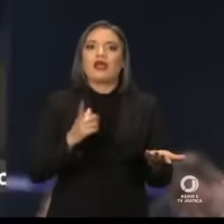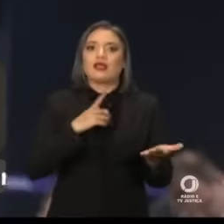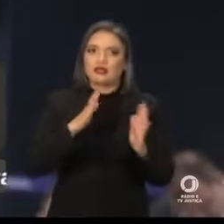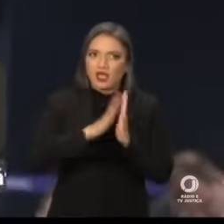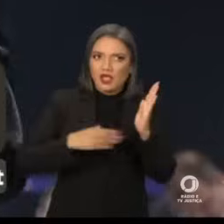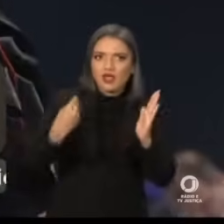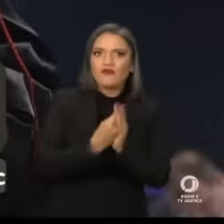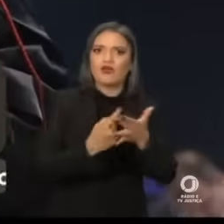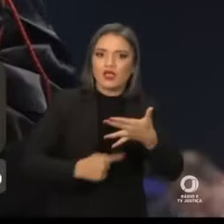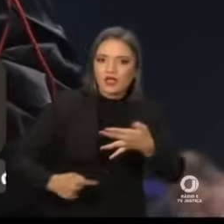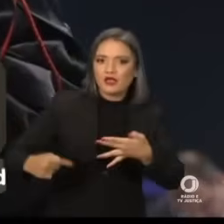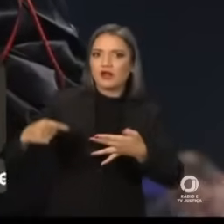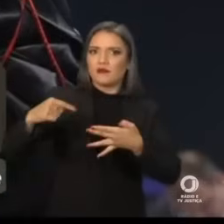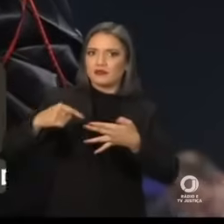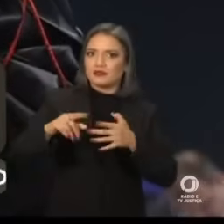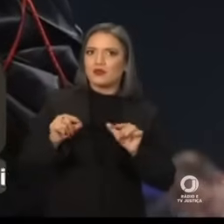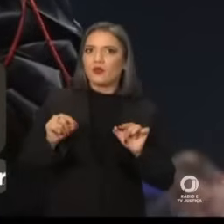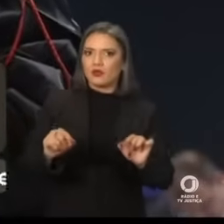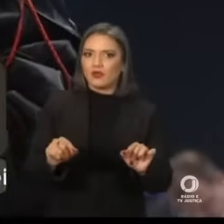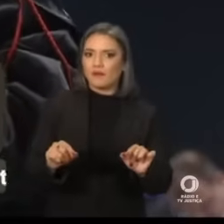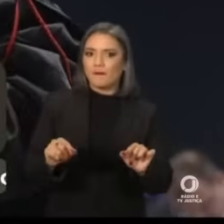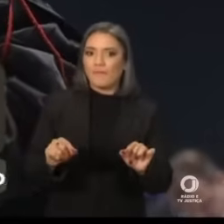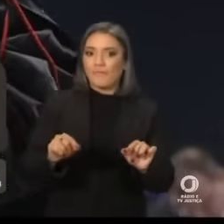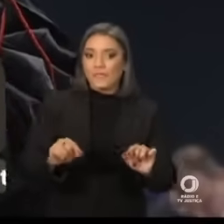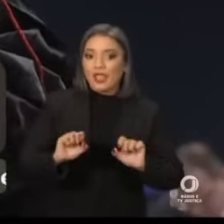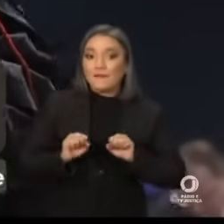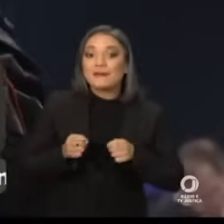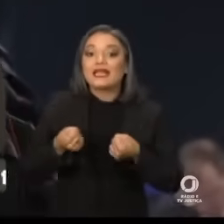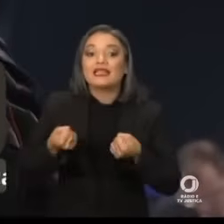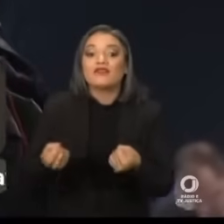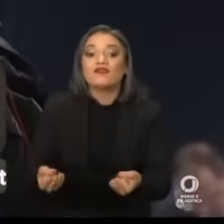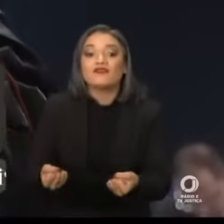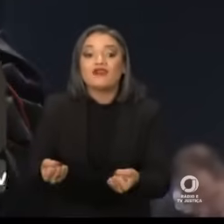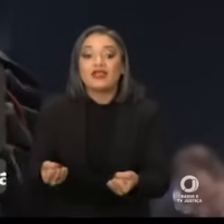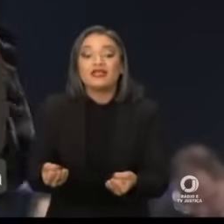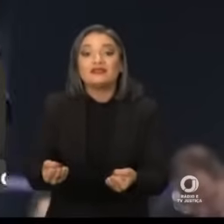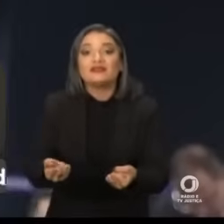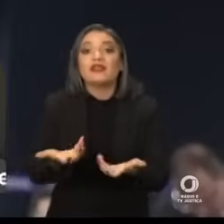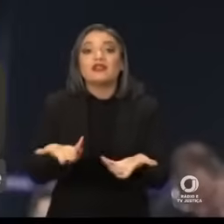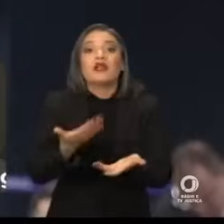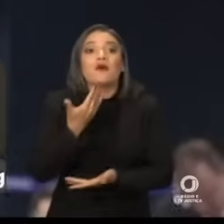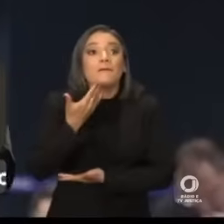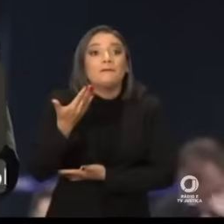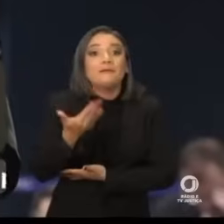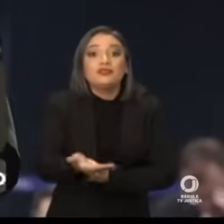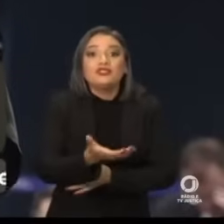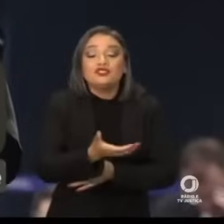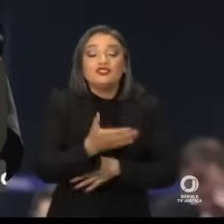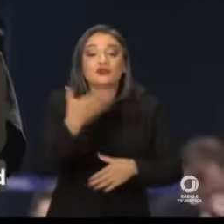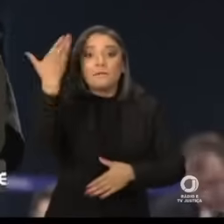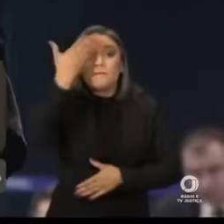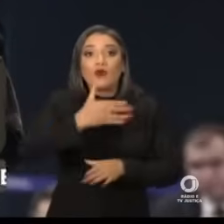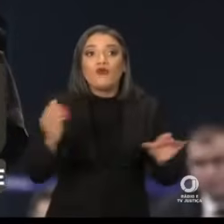reclamação para que a defesa tivesse acesso integralmente à prova